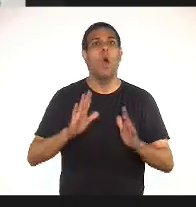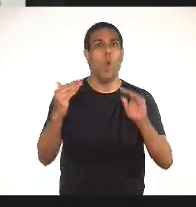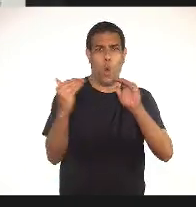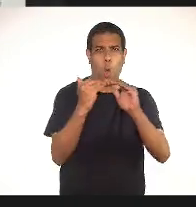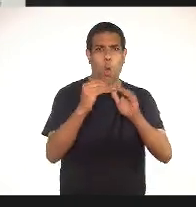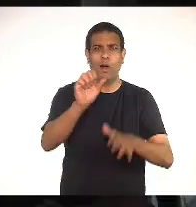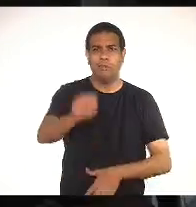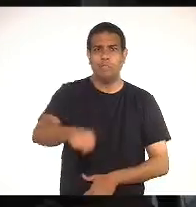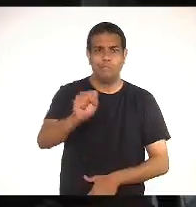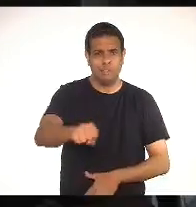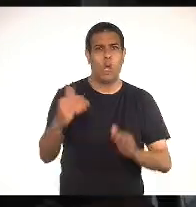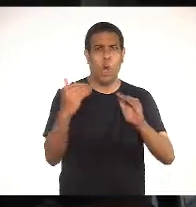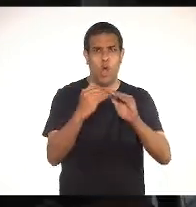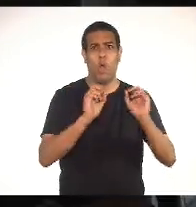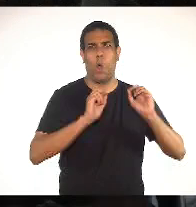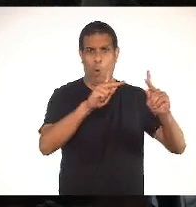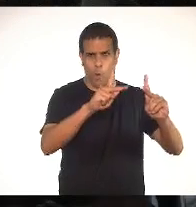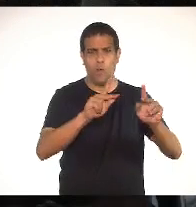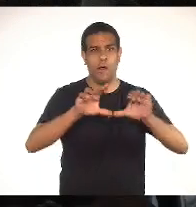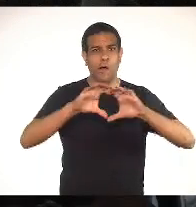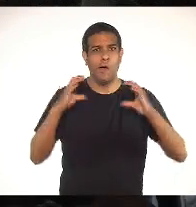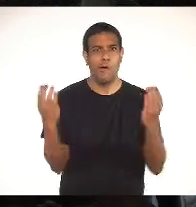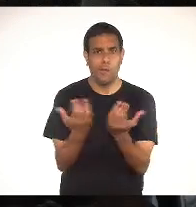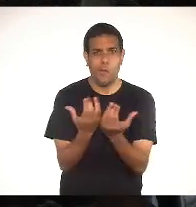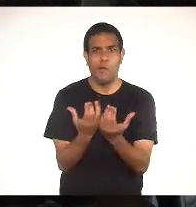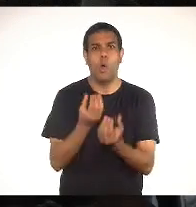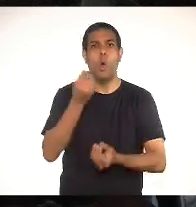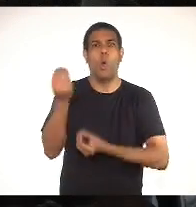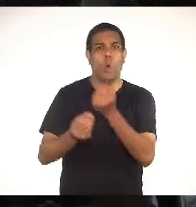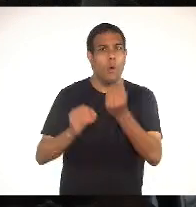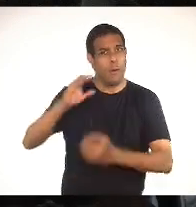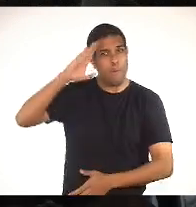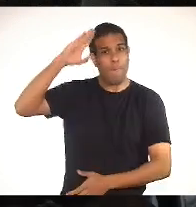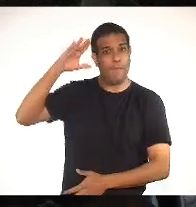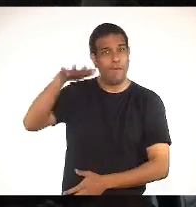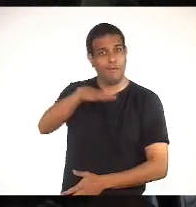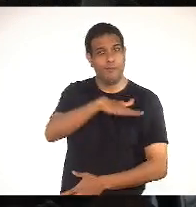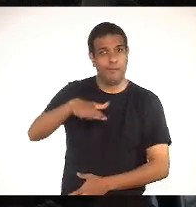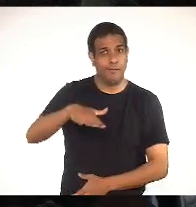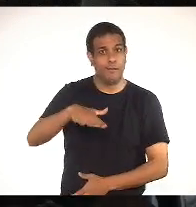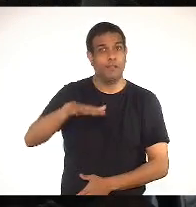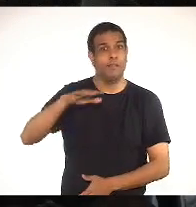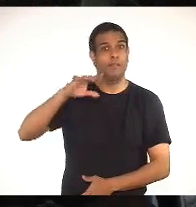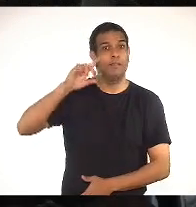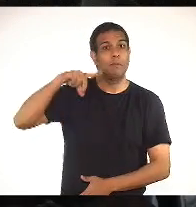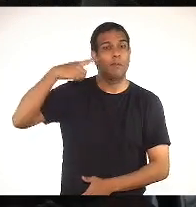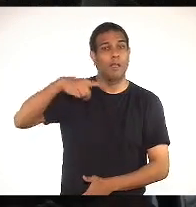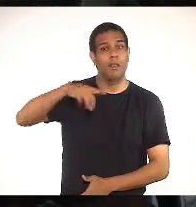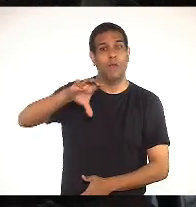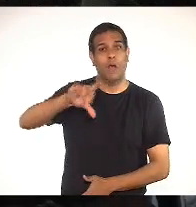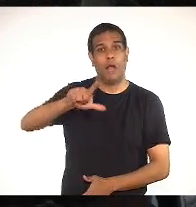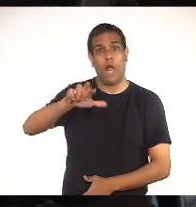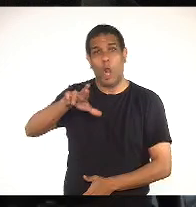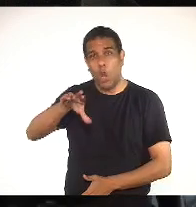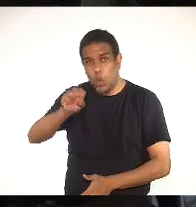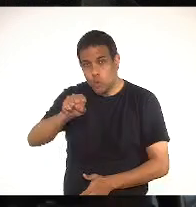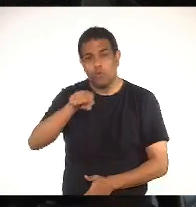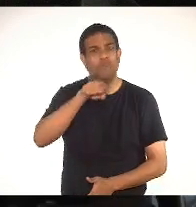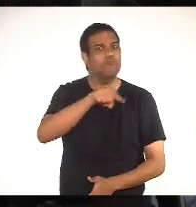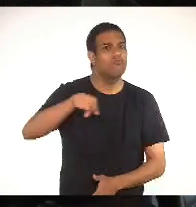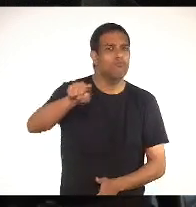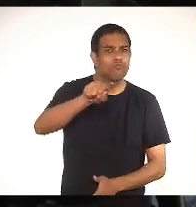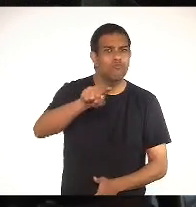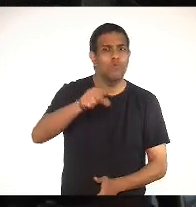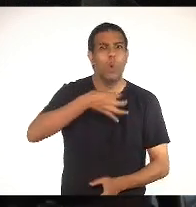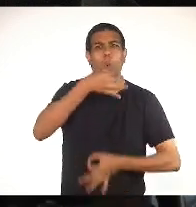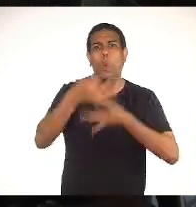Favorável. Ok. Pela Comissão de Assuntos Municipais, deputado Carlos Macedo. Deputado Carlos